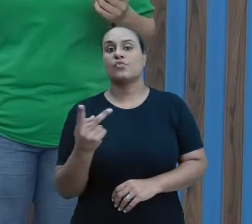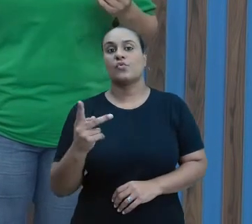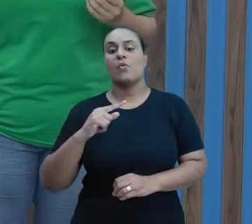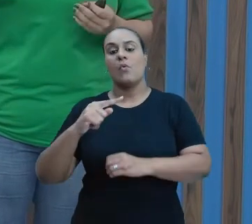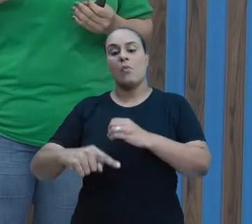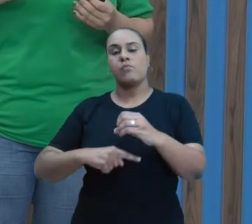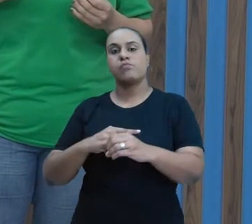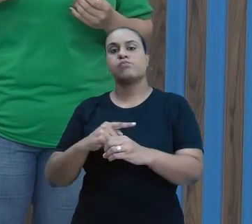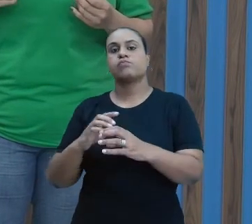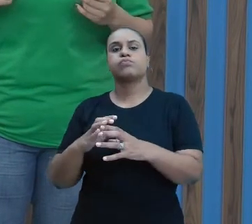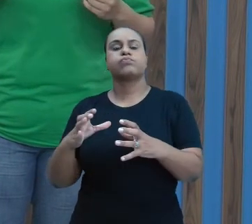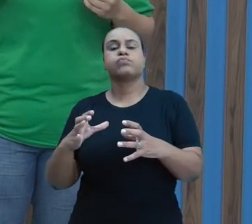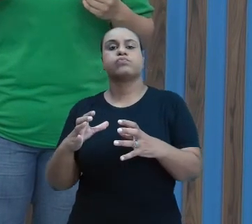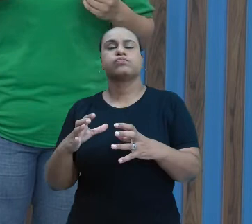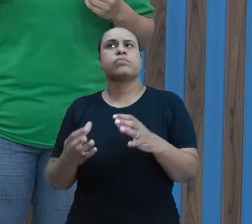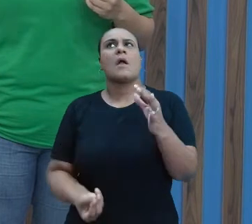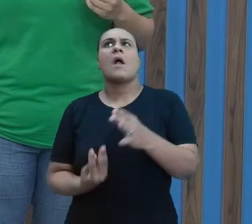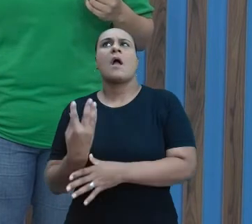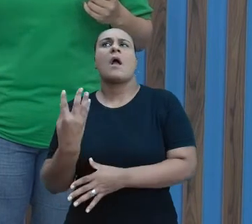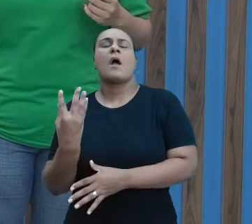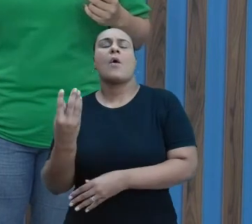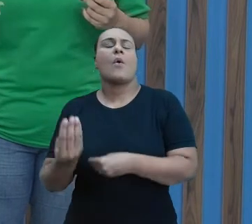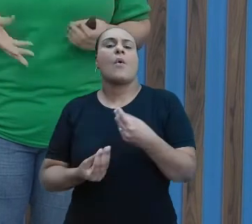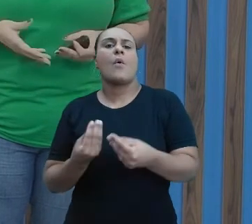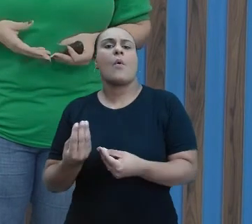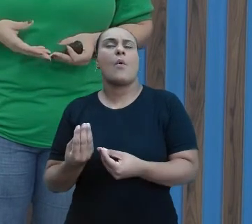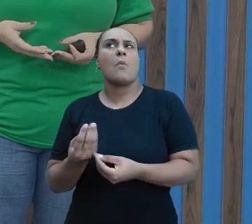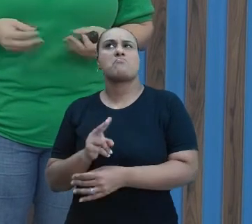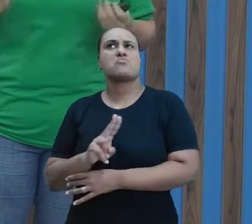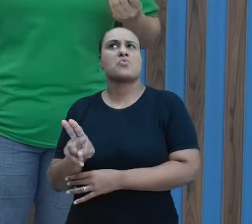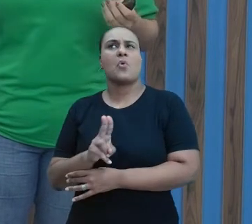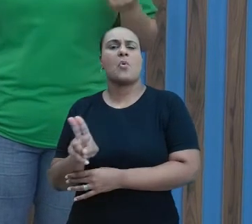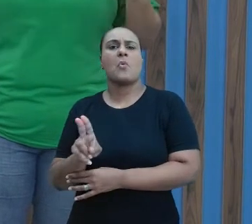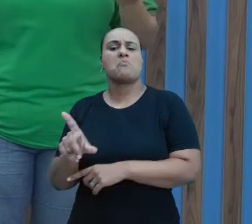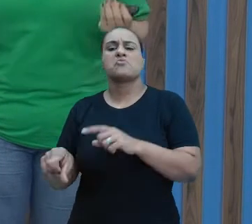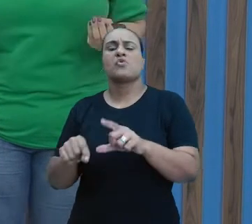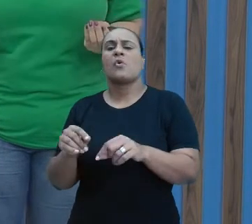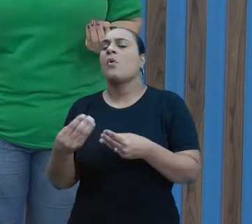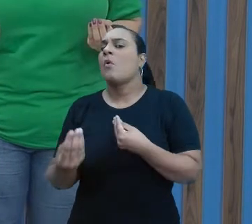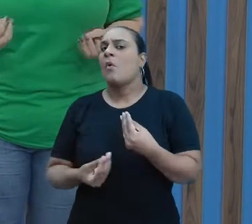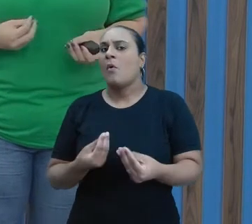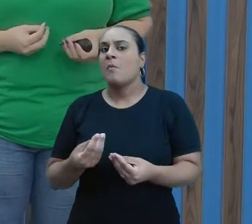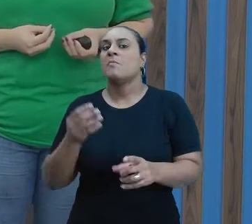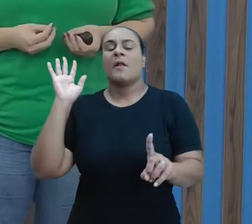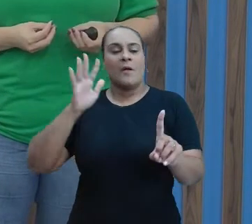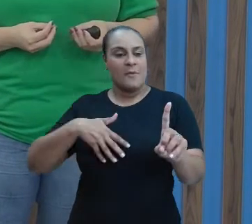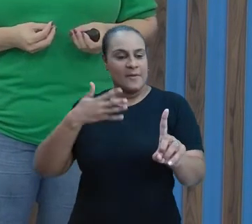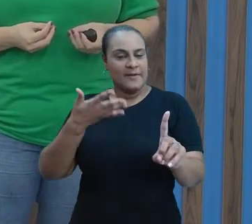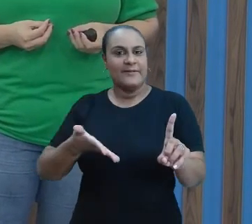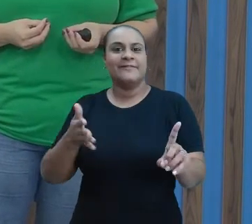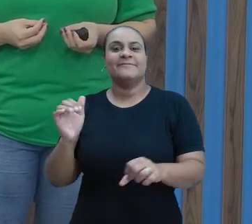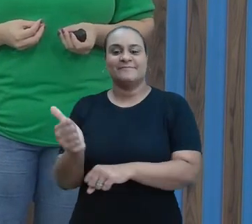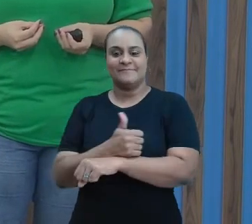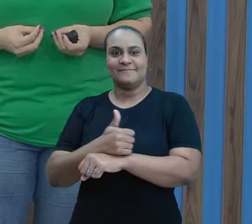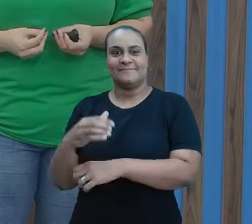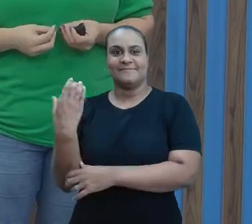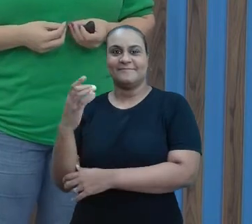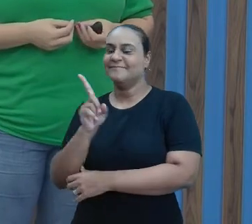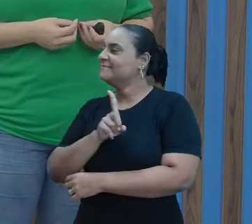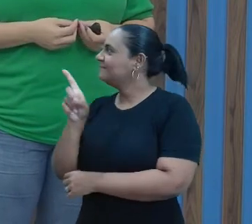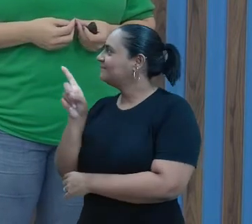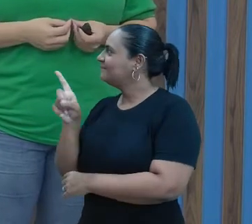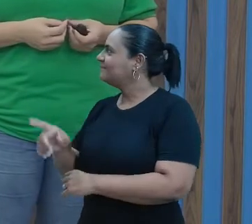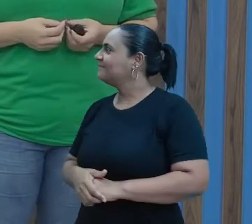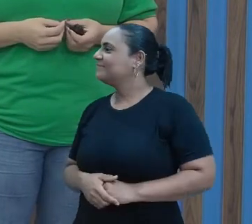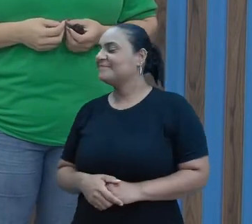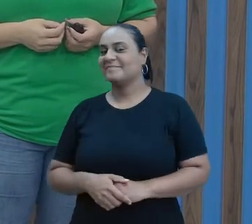químicos surgiram aí e foram denominados para homenagear esses dois cientistas, tá bom? Tá